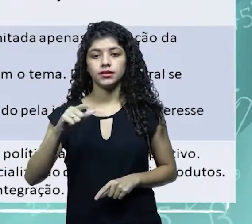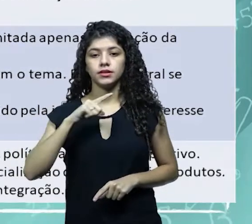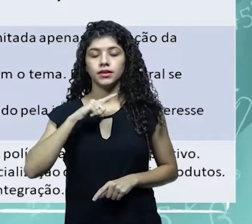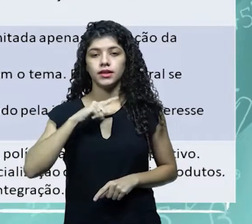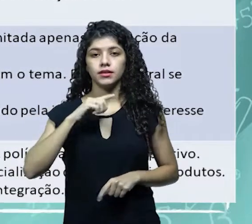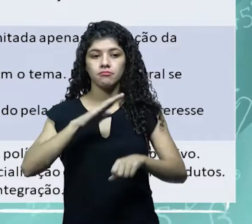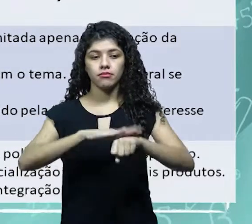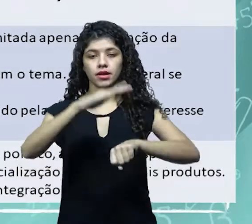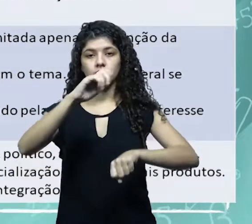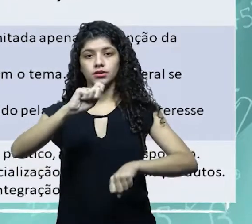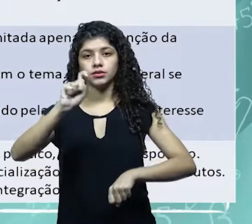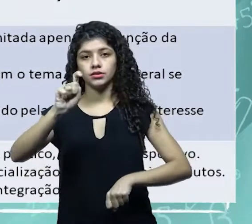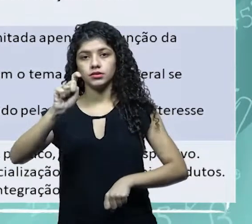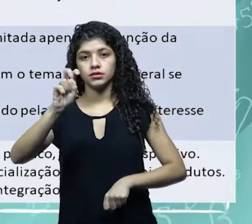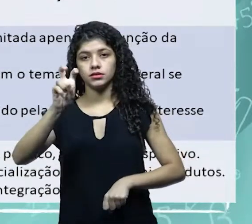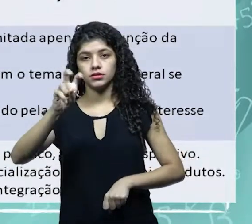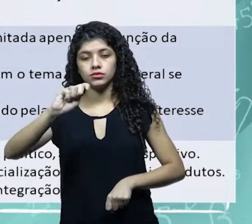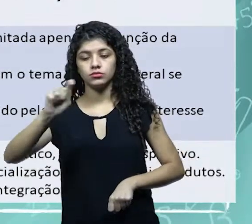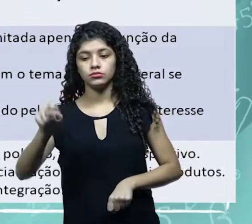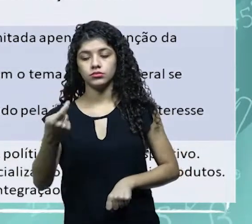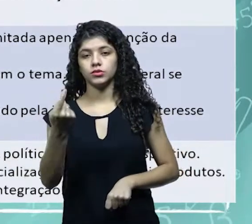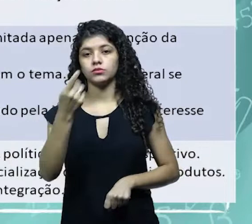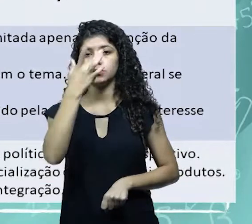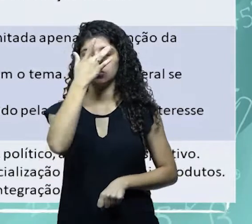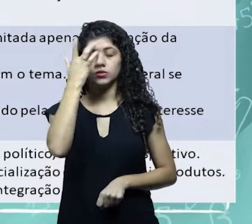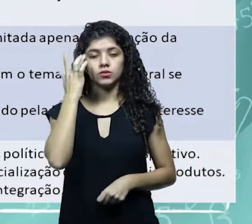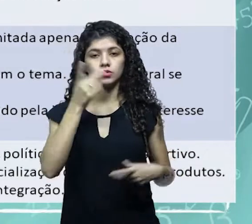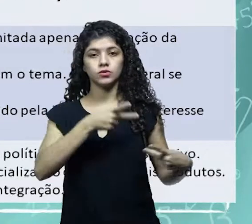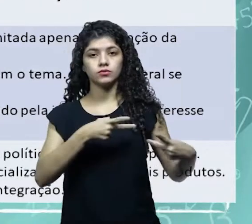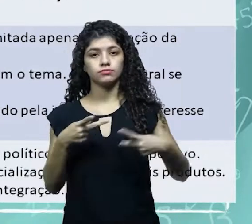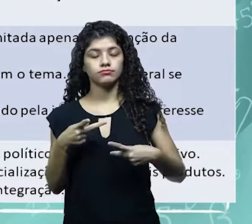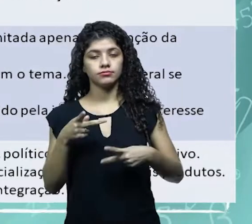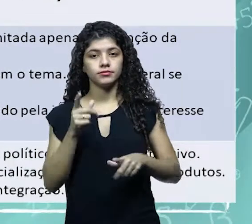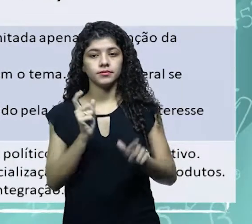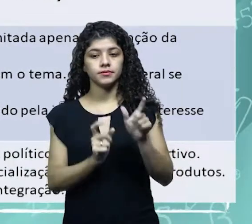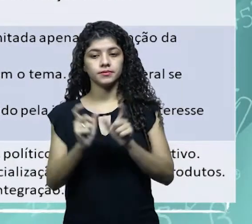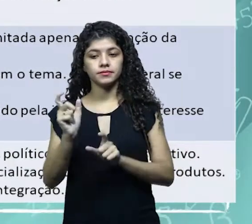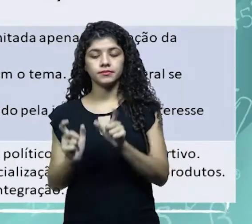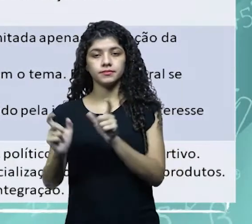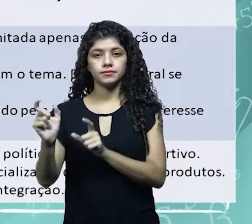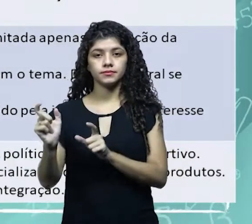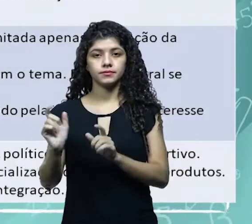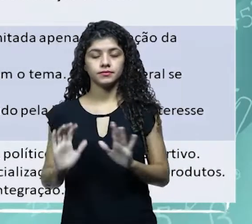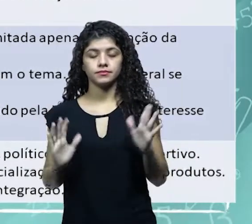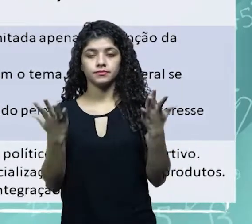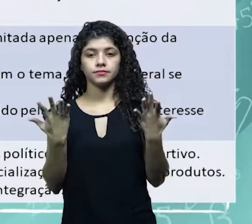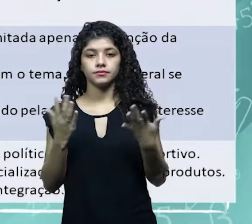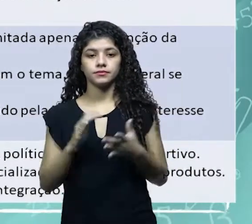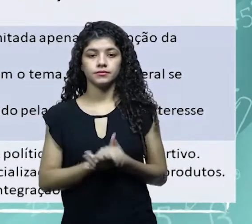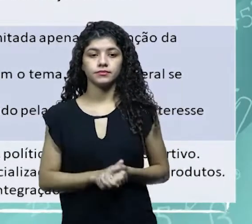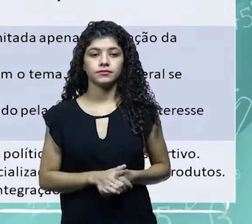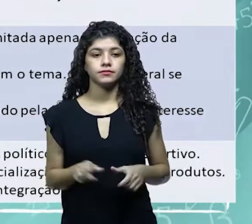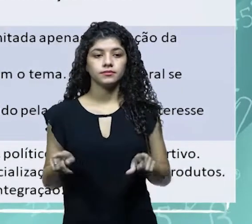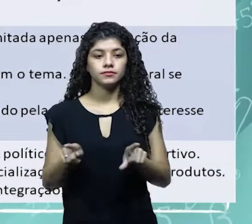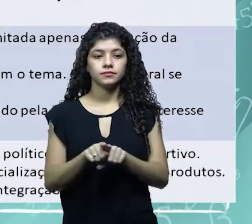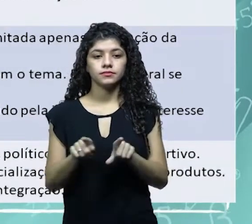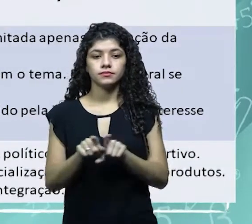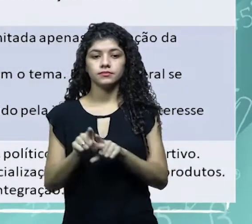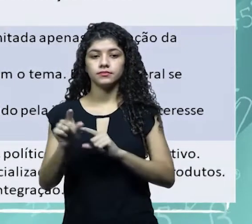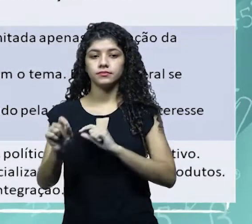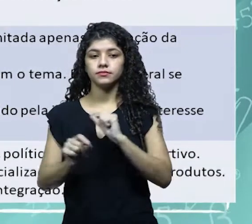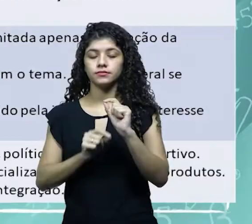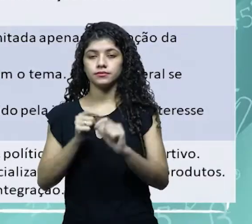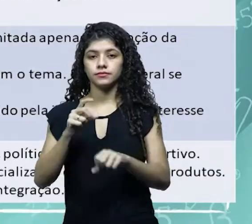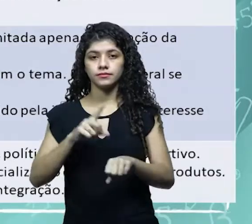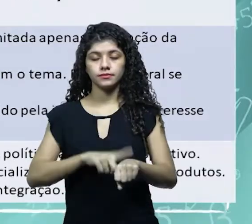eo ou Mega evento né Ele é é um evento acima de 5000 então PC mão é o porte